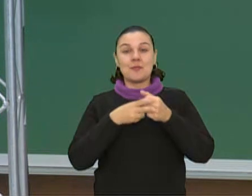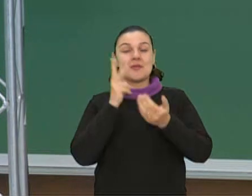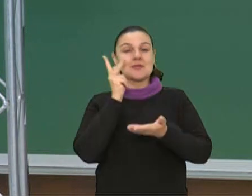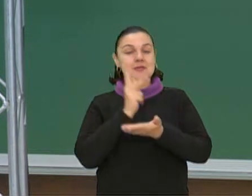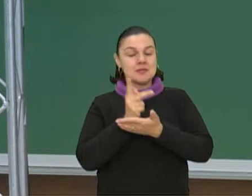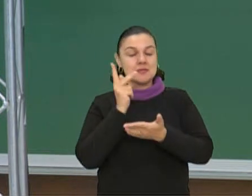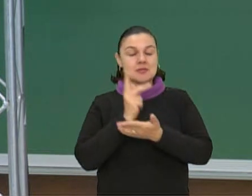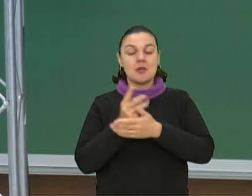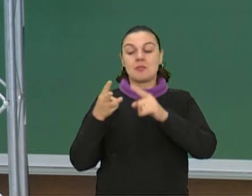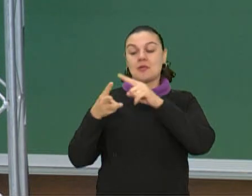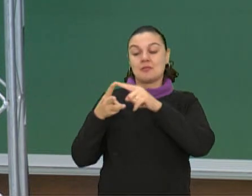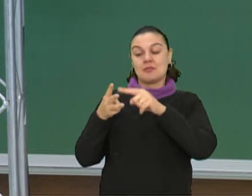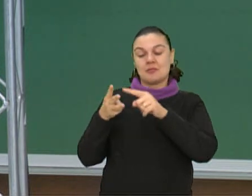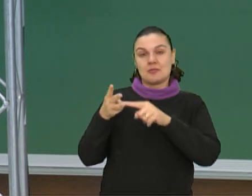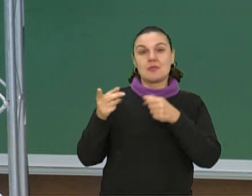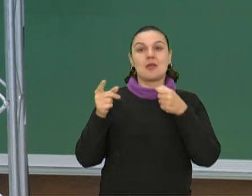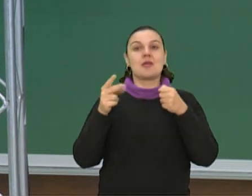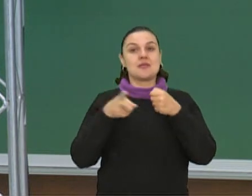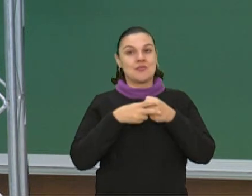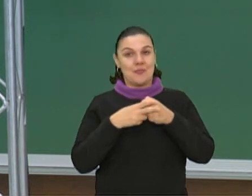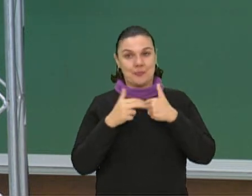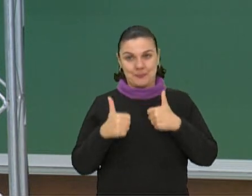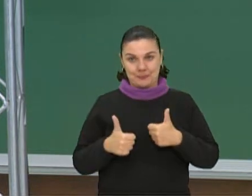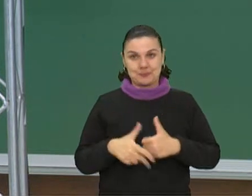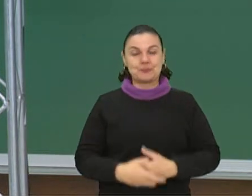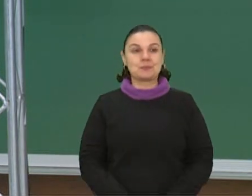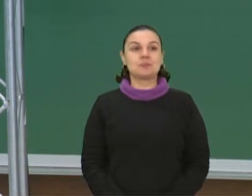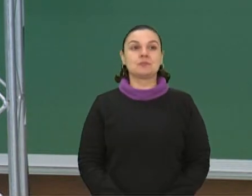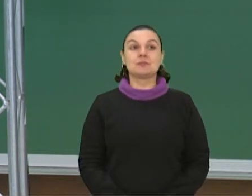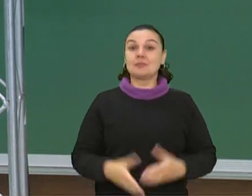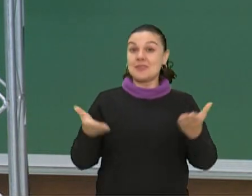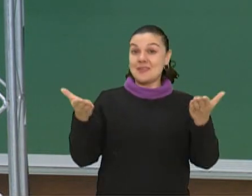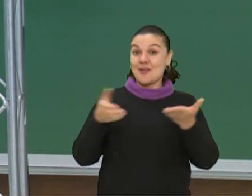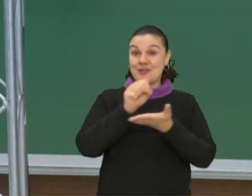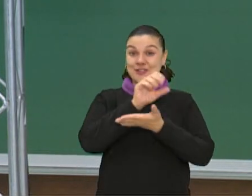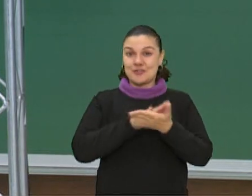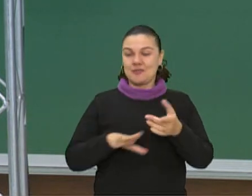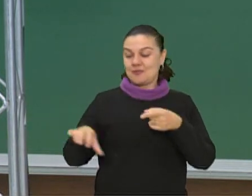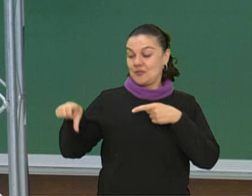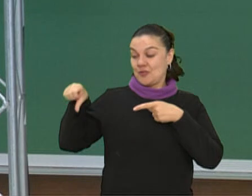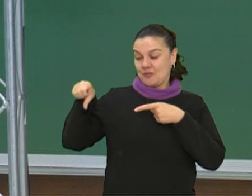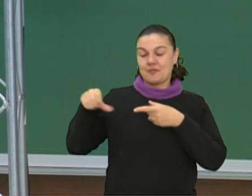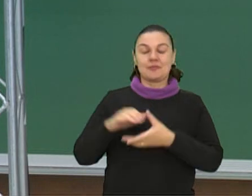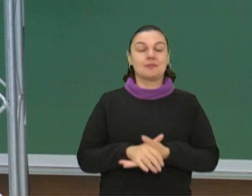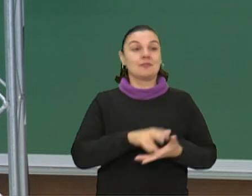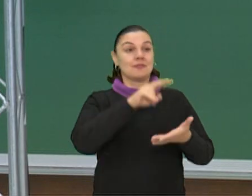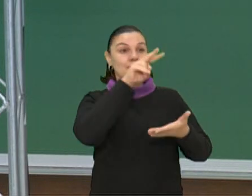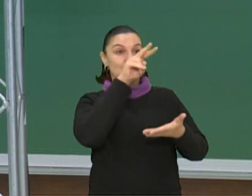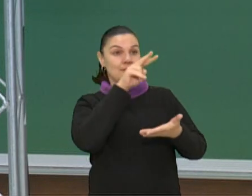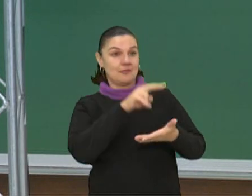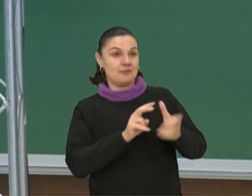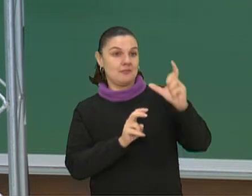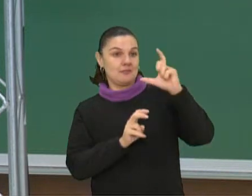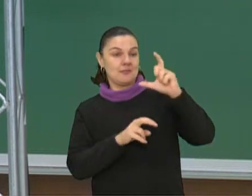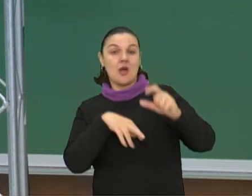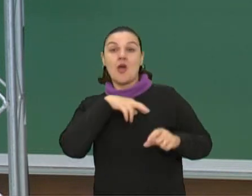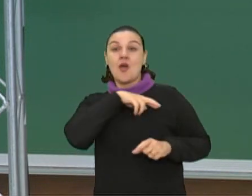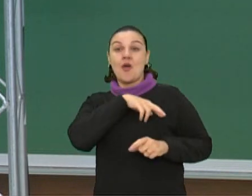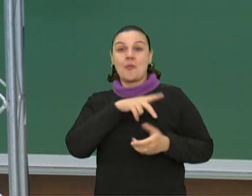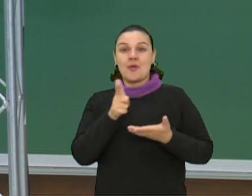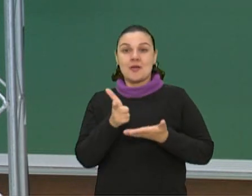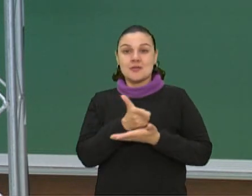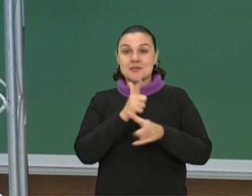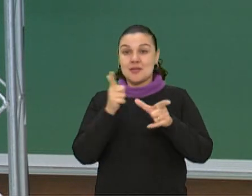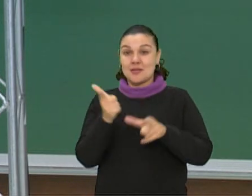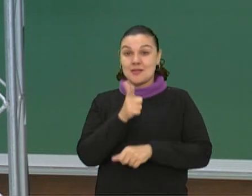vamos ter 3 modos verbais. Atividade número 9. Leia o trecho do romance de Machado